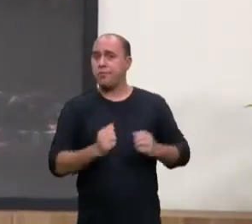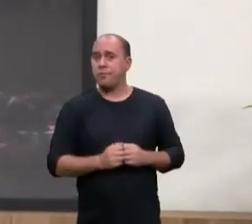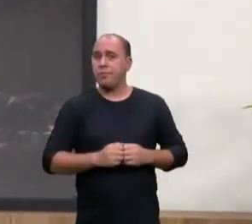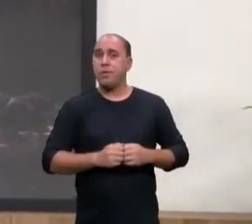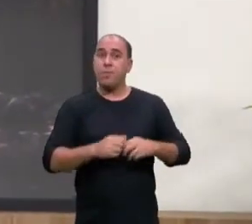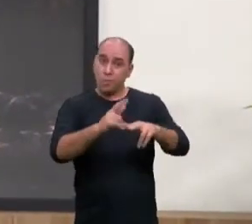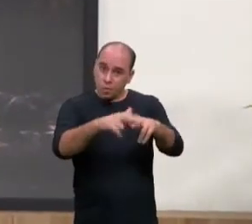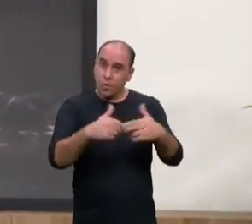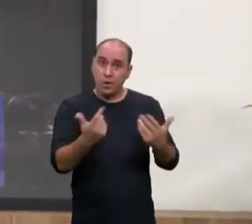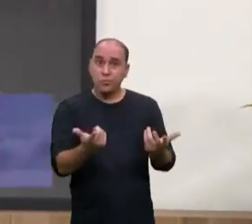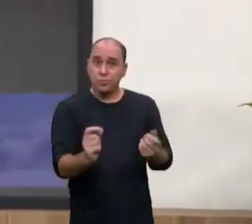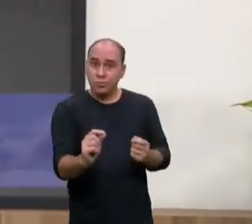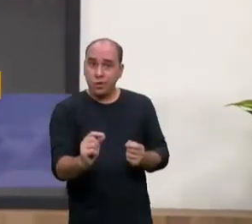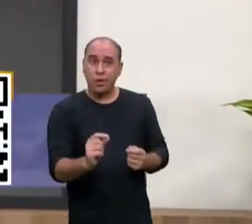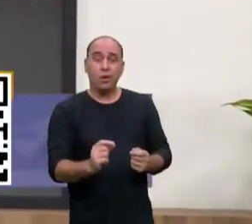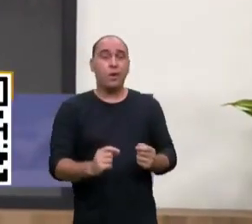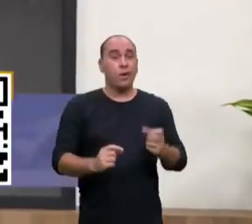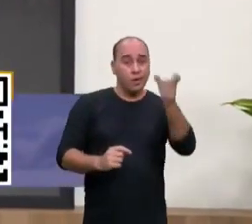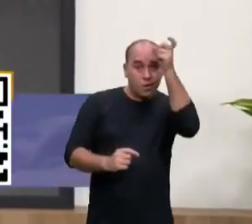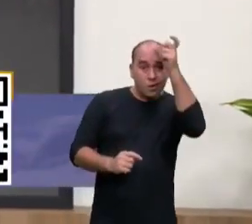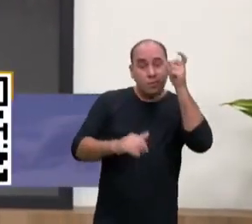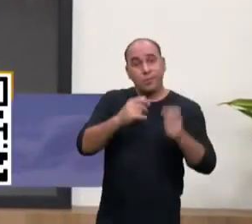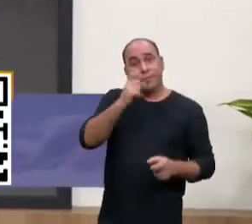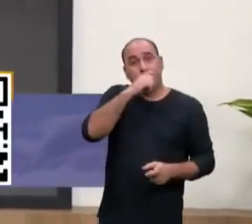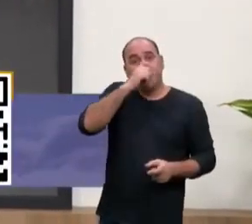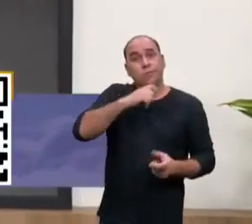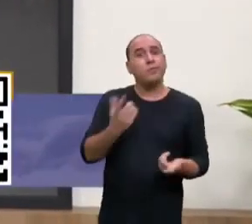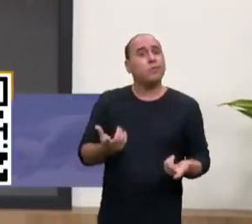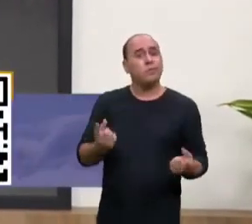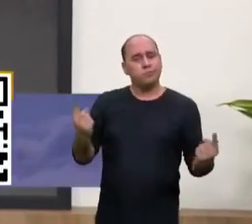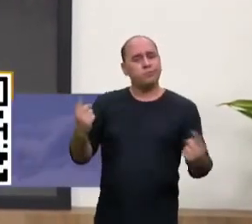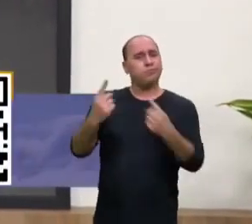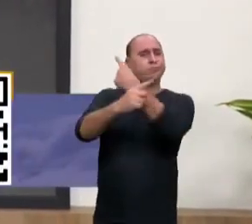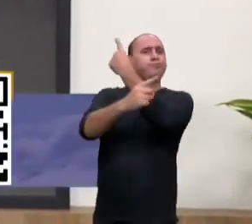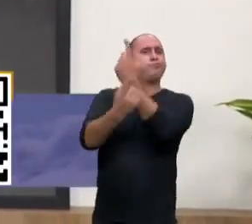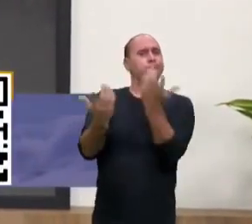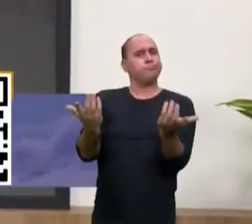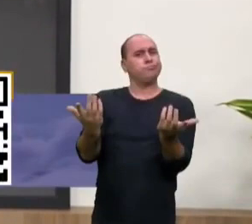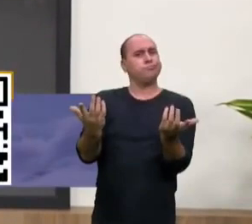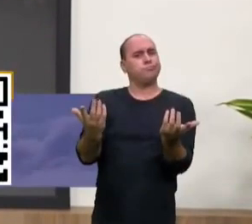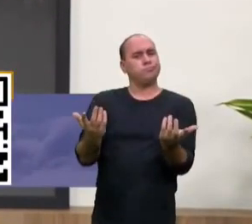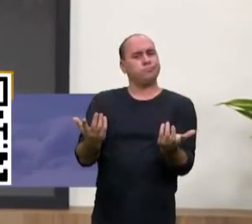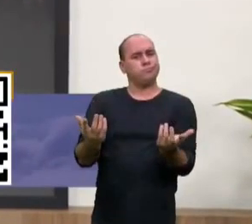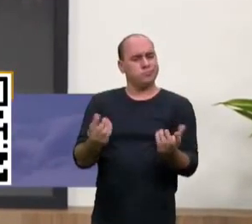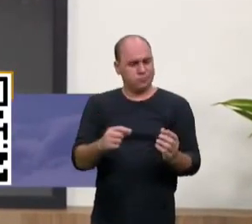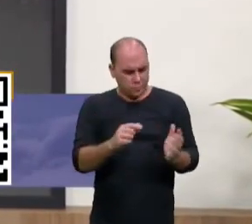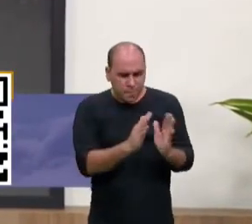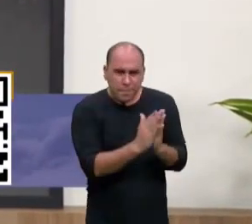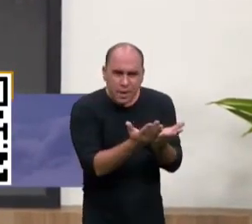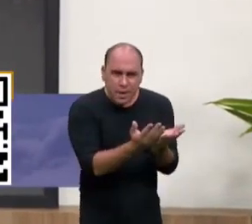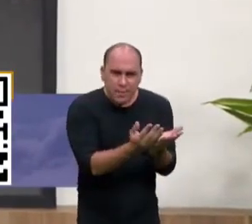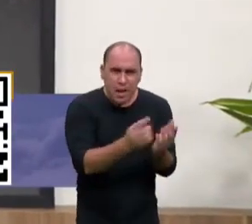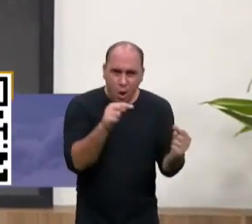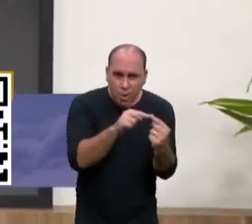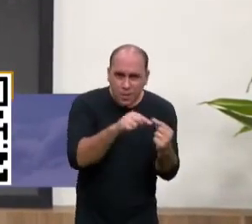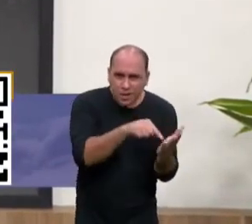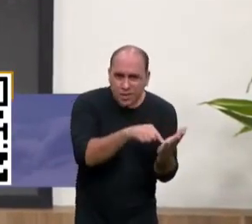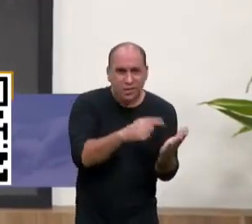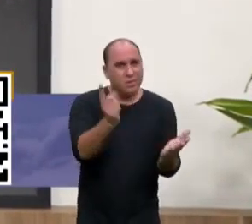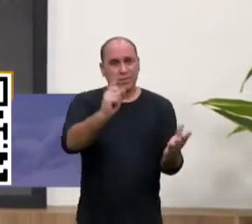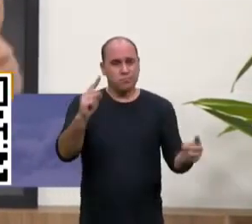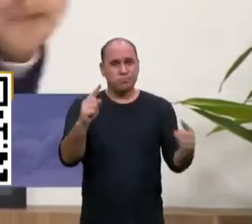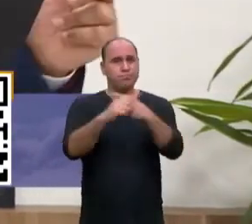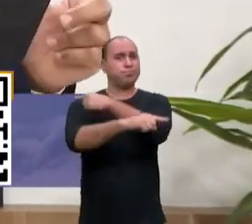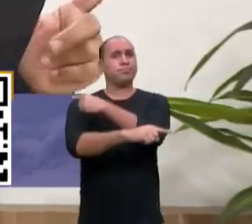para o céu você percebe que a doutrina da serpente é contraditória você percebeu que a doutrina do inimigo é contraditória porque daí se você